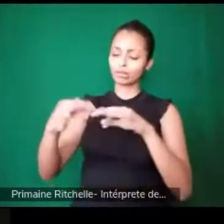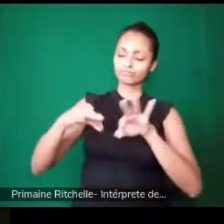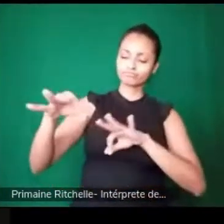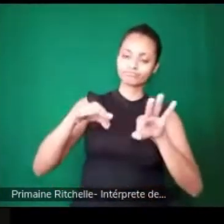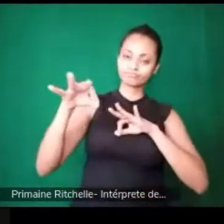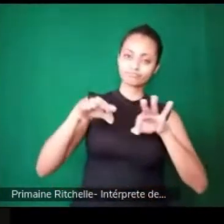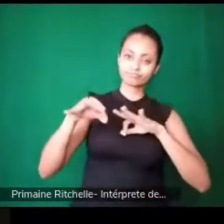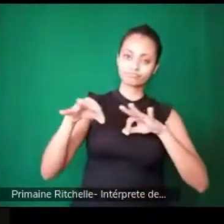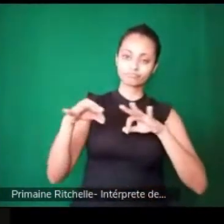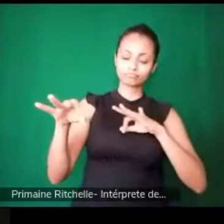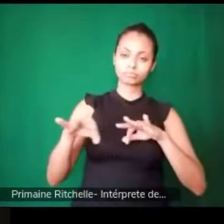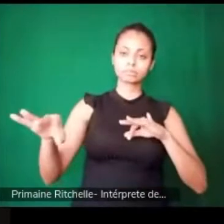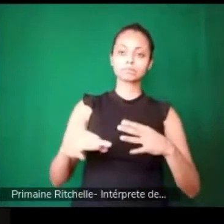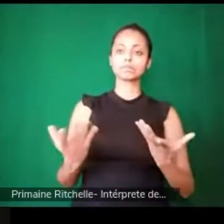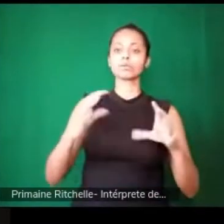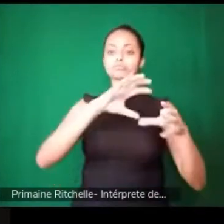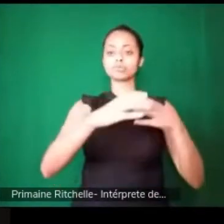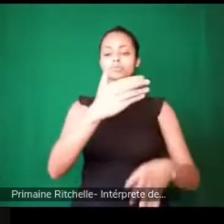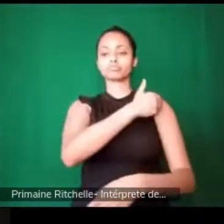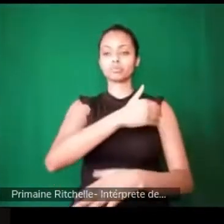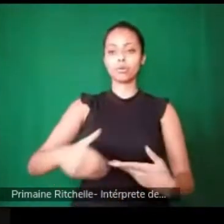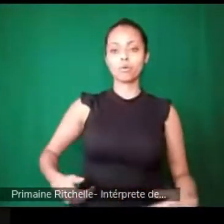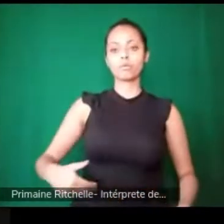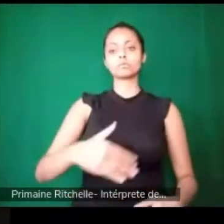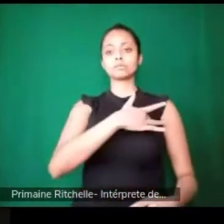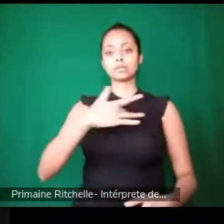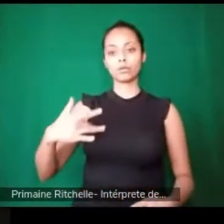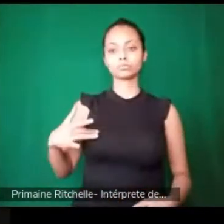né, junto aos órgãos de saúde do município, né.